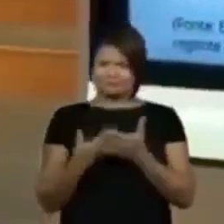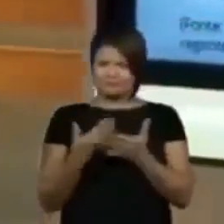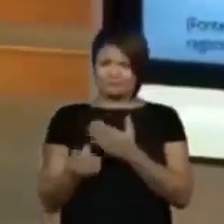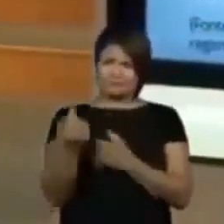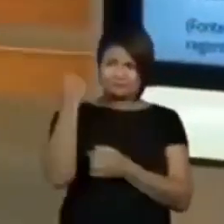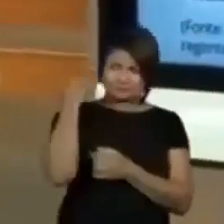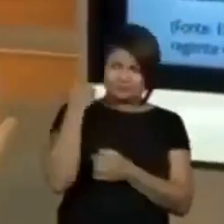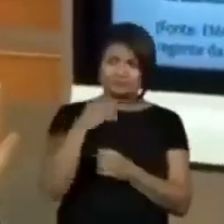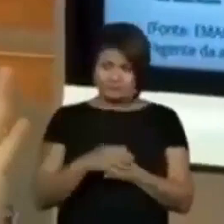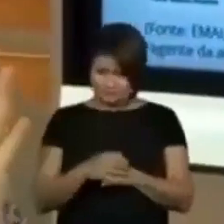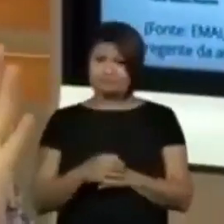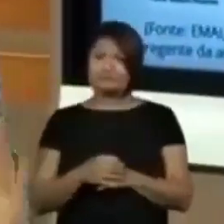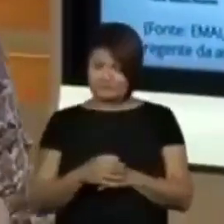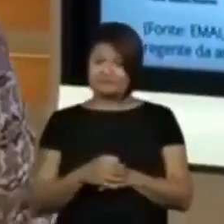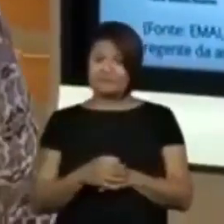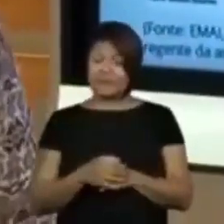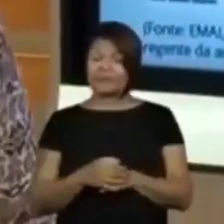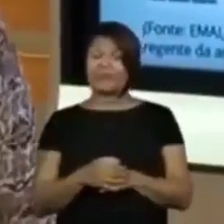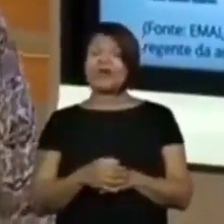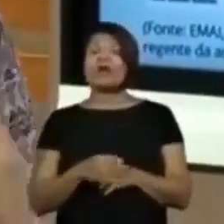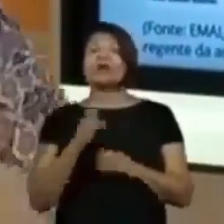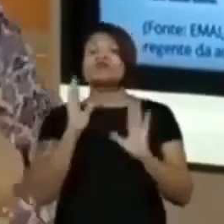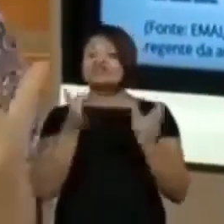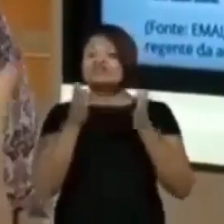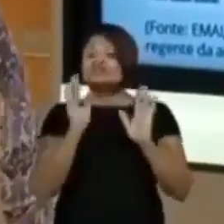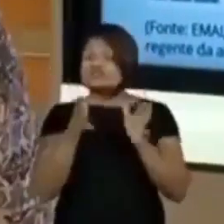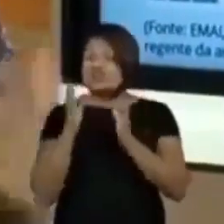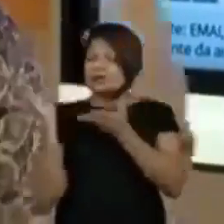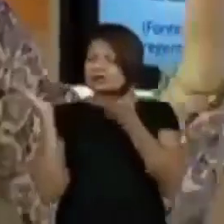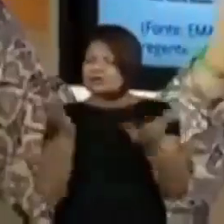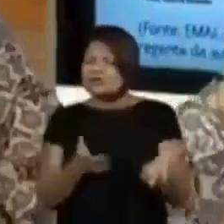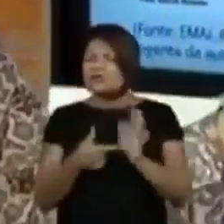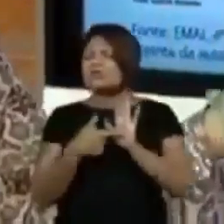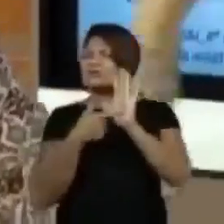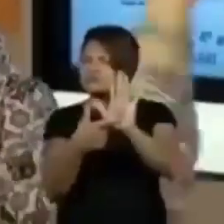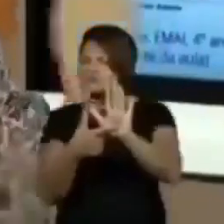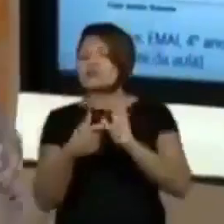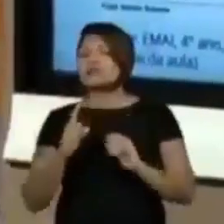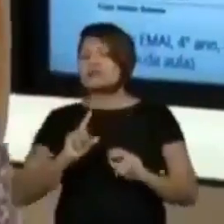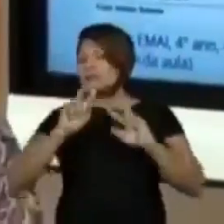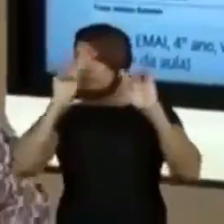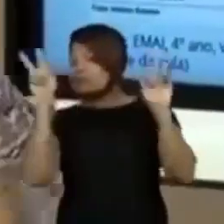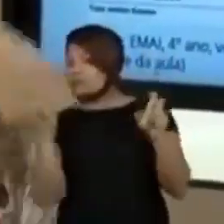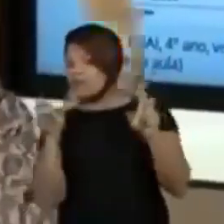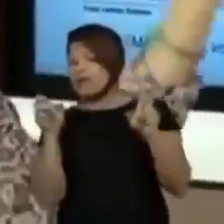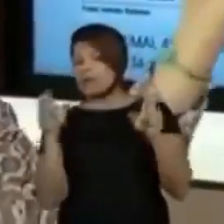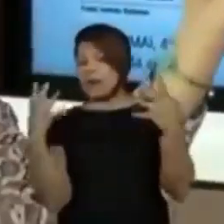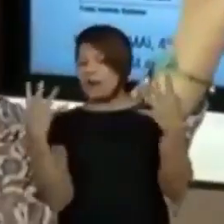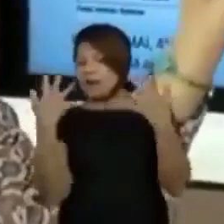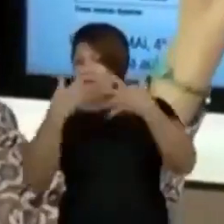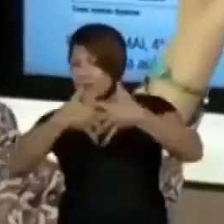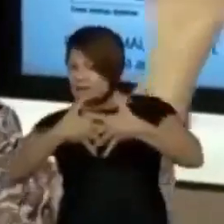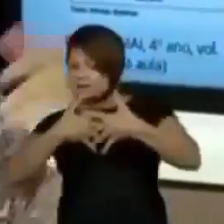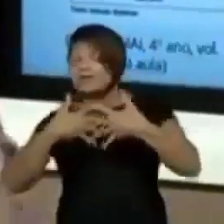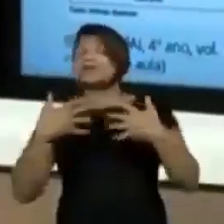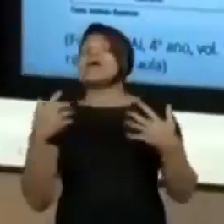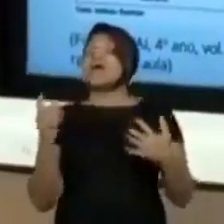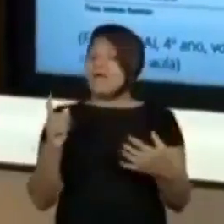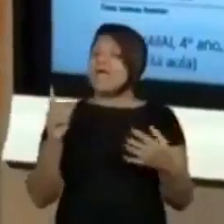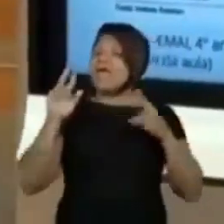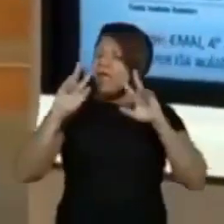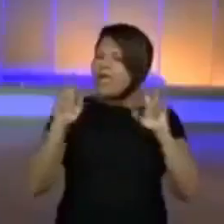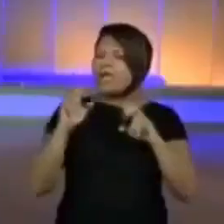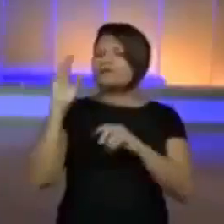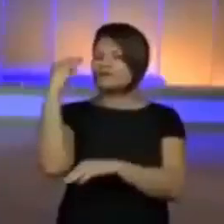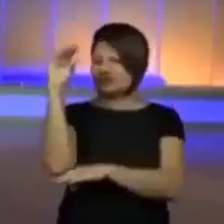passada, e eu vou falar um pouquinho mais sobre isso, nós trouxemos aqui o tema interdisciplinar sobre os dinossauros.